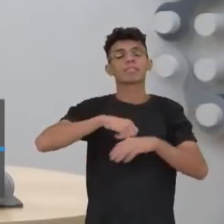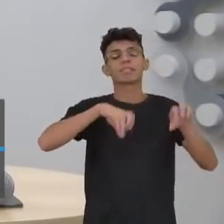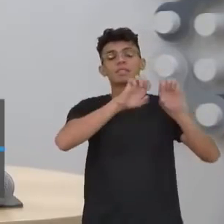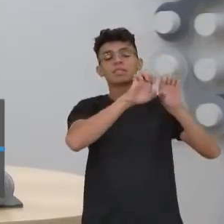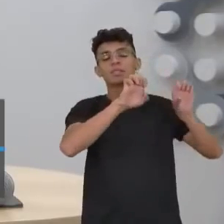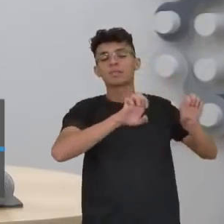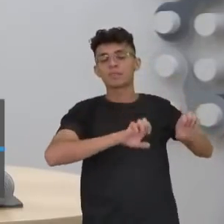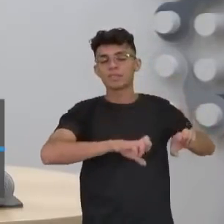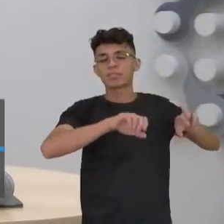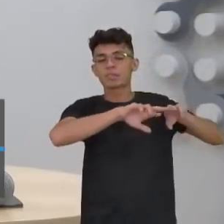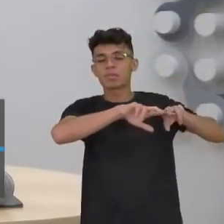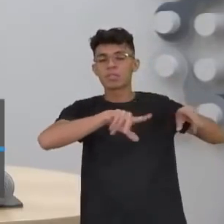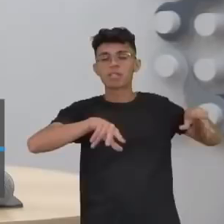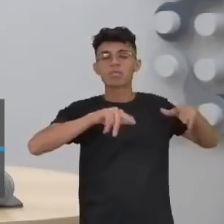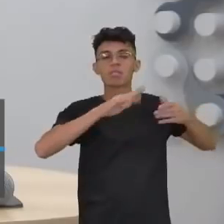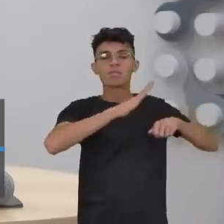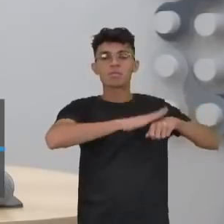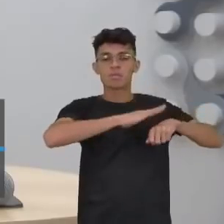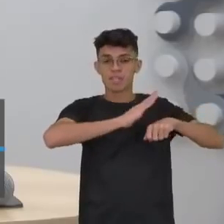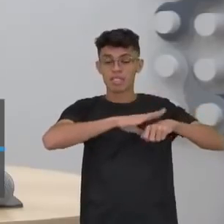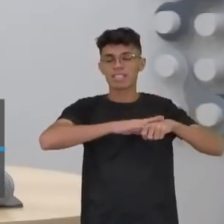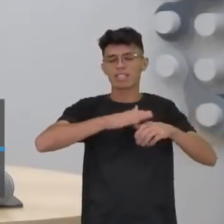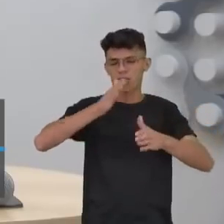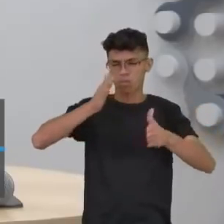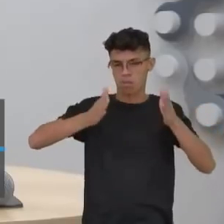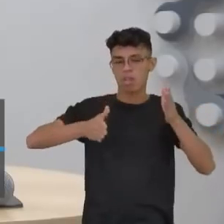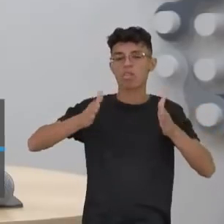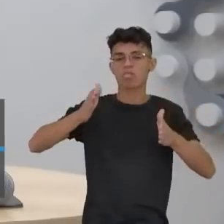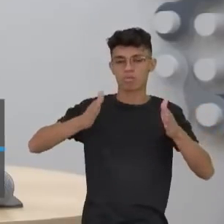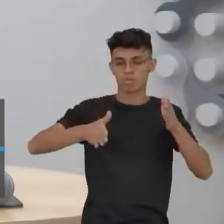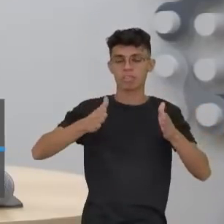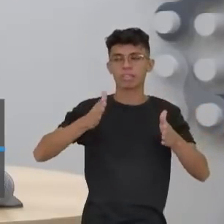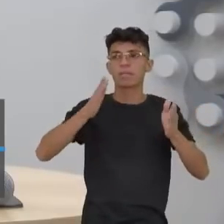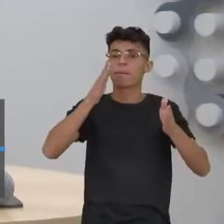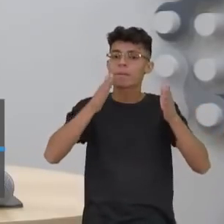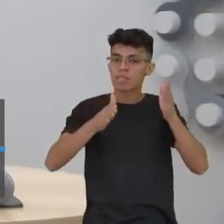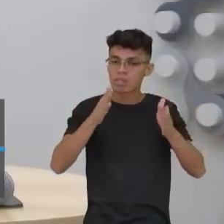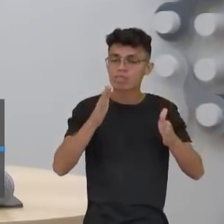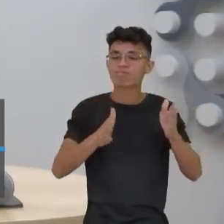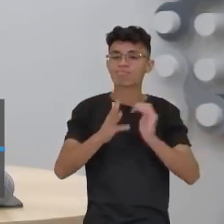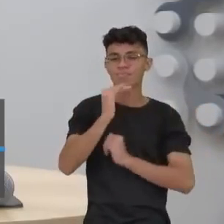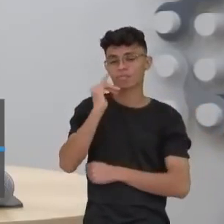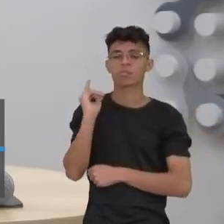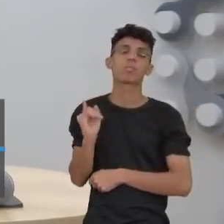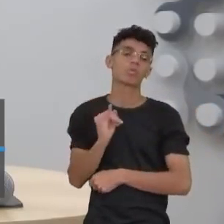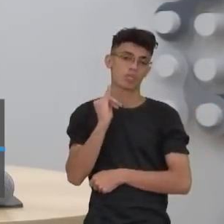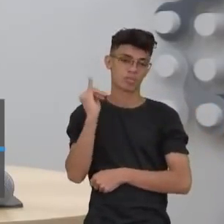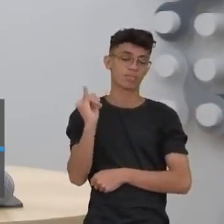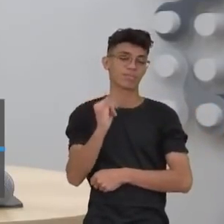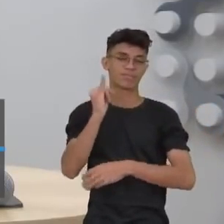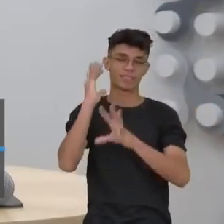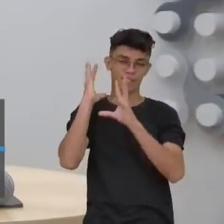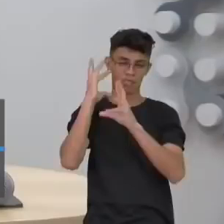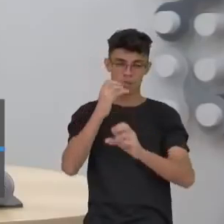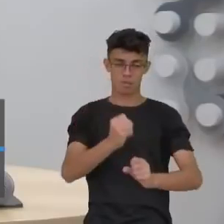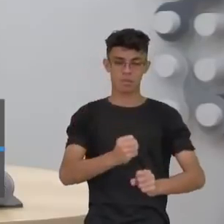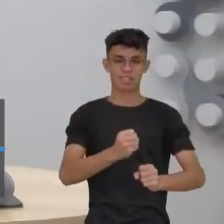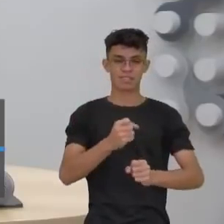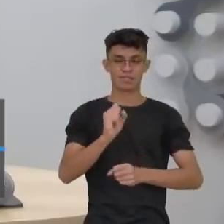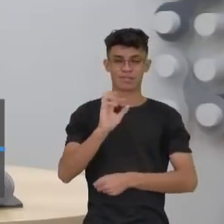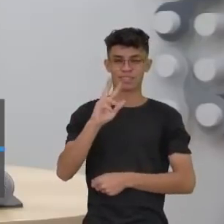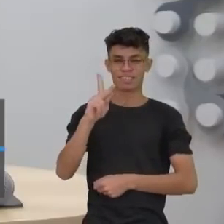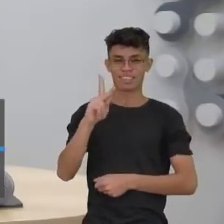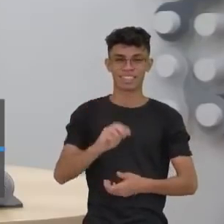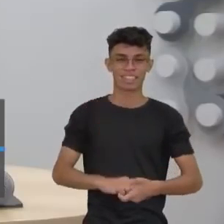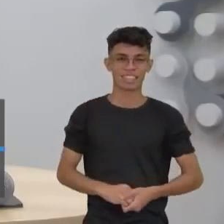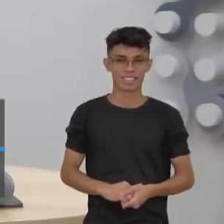ser desenhadas aí a partir desse momento, que é um momento bastante significativo aí da República, certo?